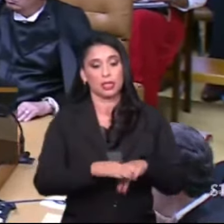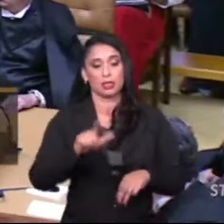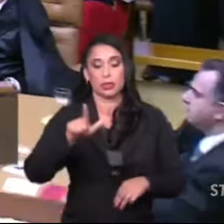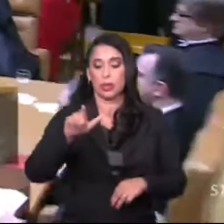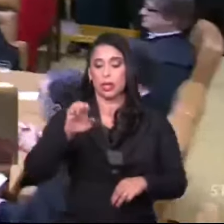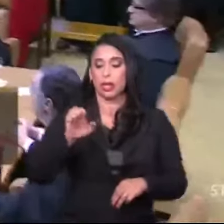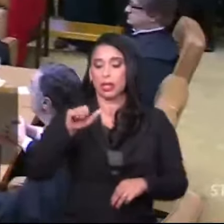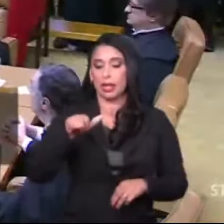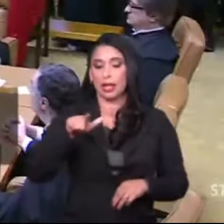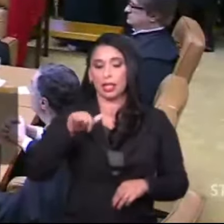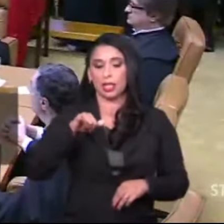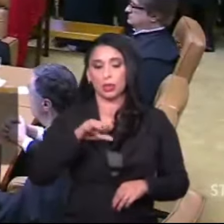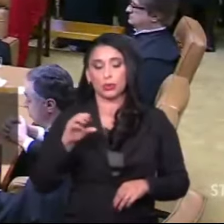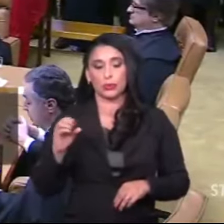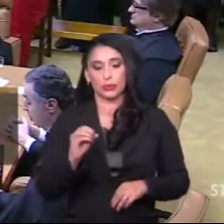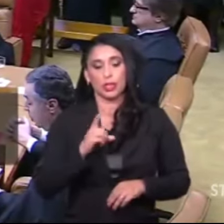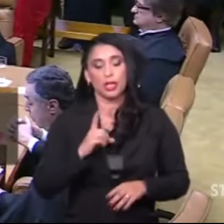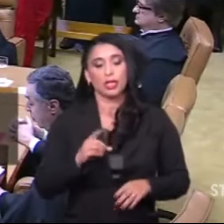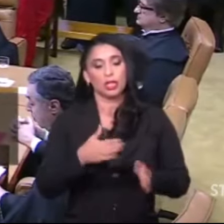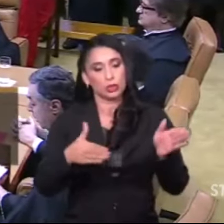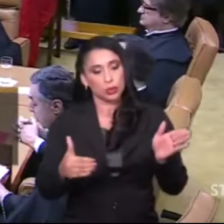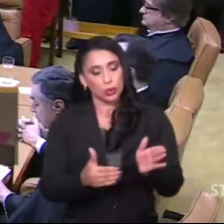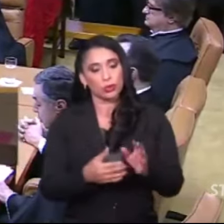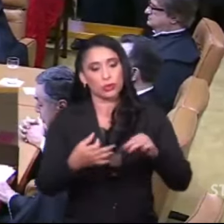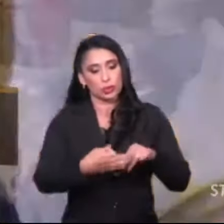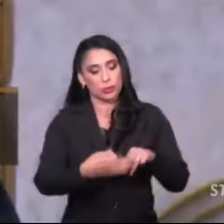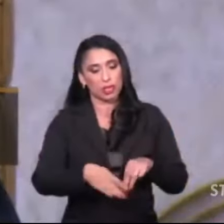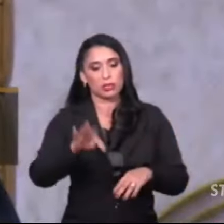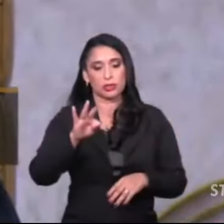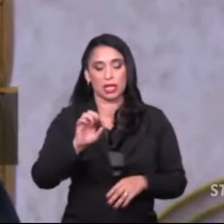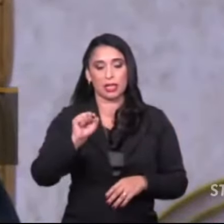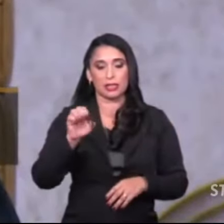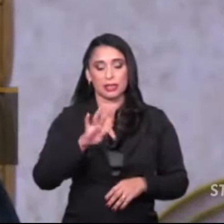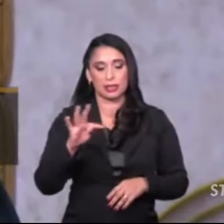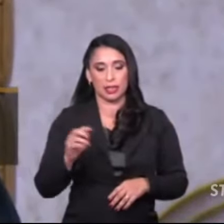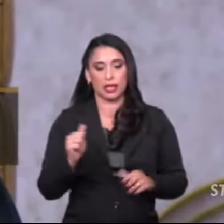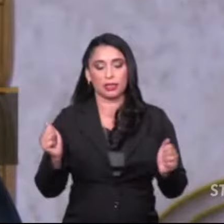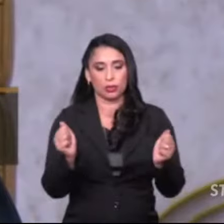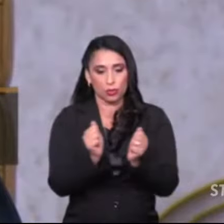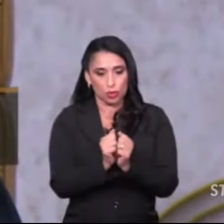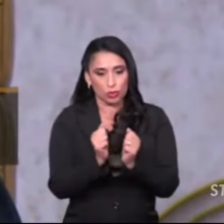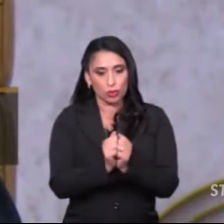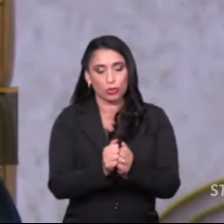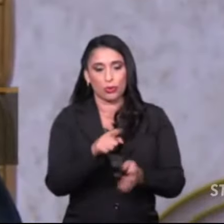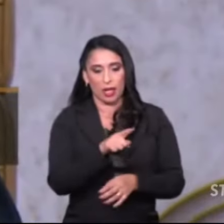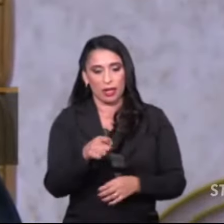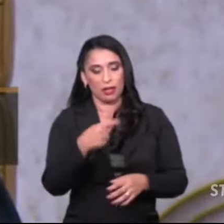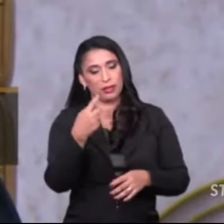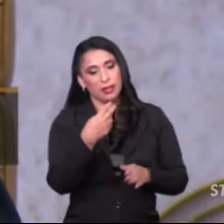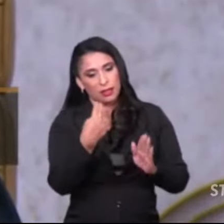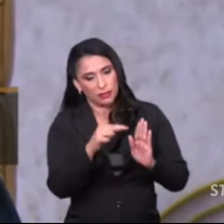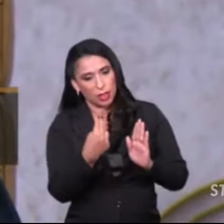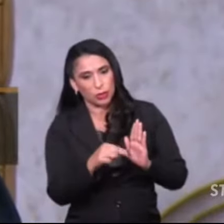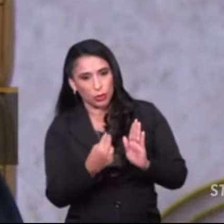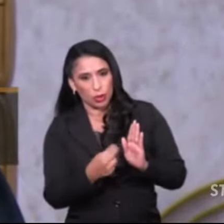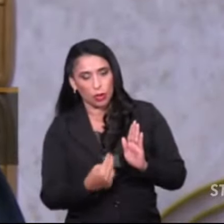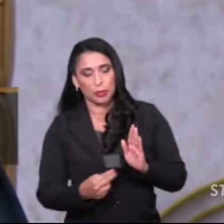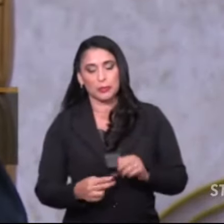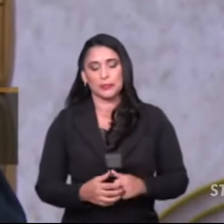Bentes Correia, e os ministros do tribunal que o acompanham, Cristina Peduzzi, Kátia Magalhães Arruda, Augusto César Leite de